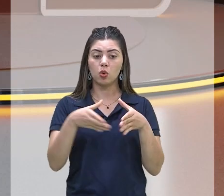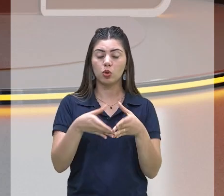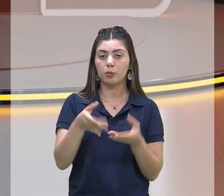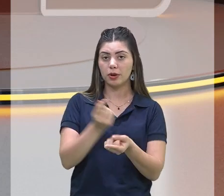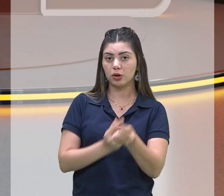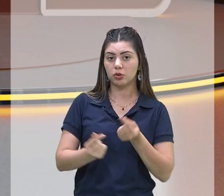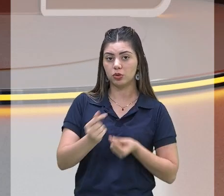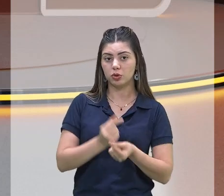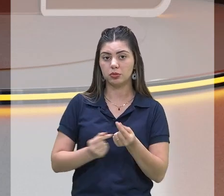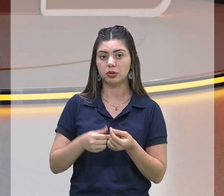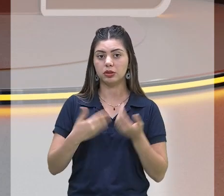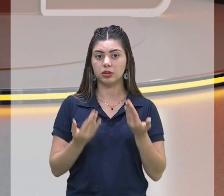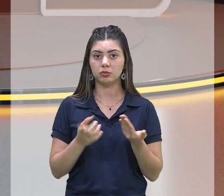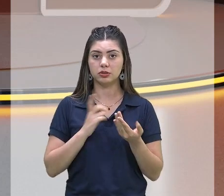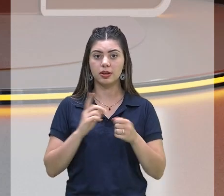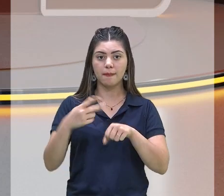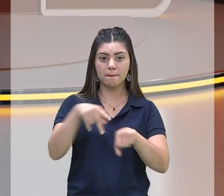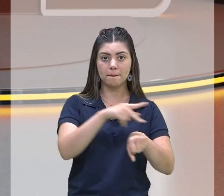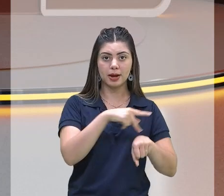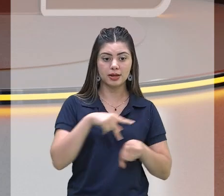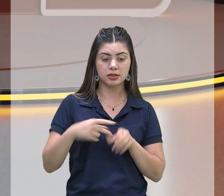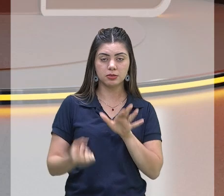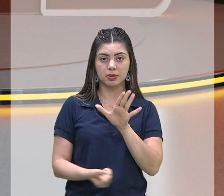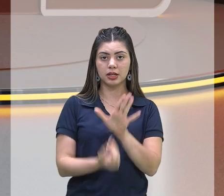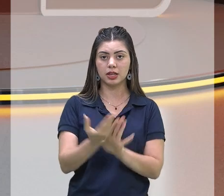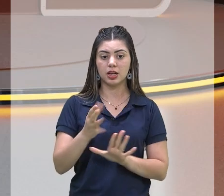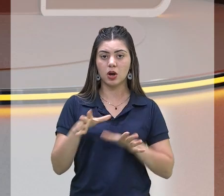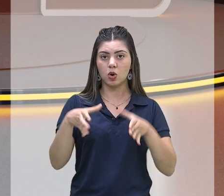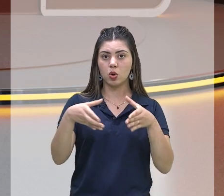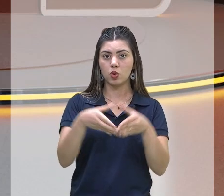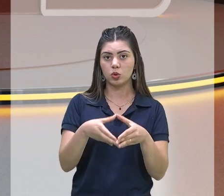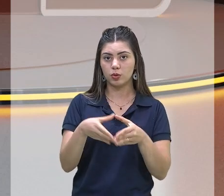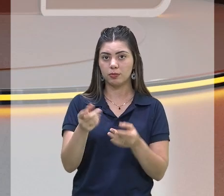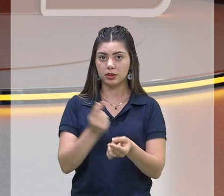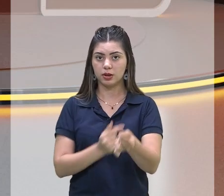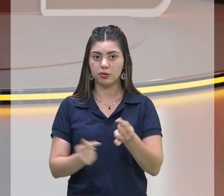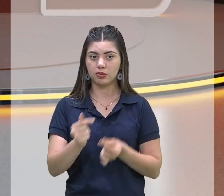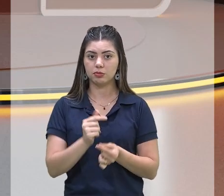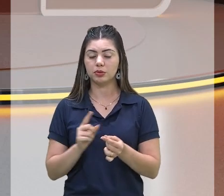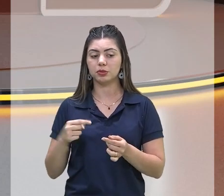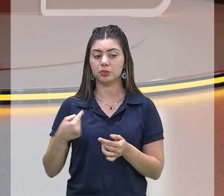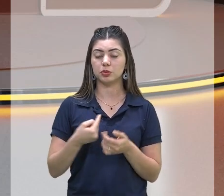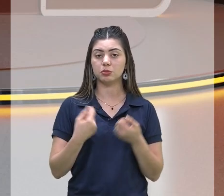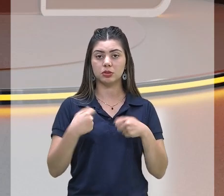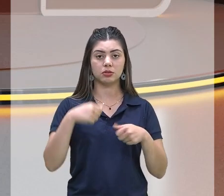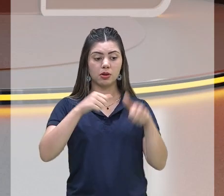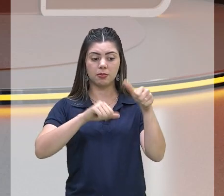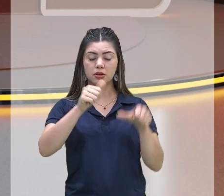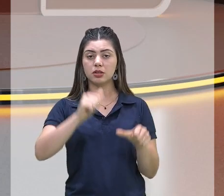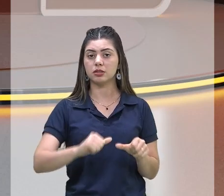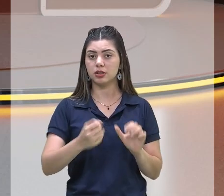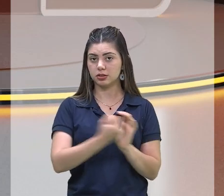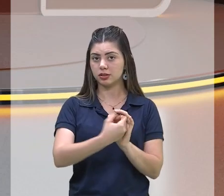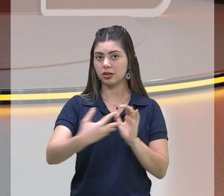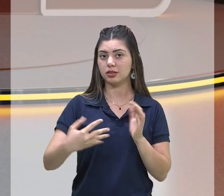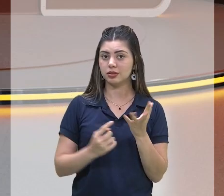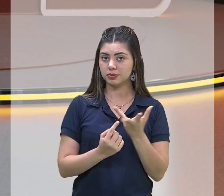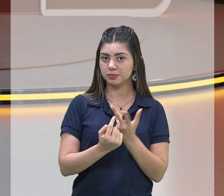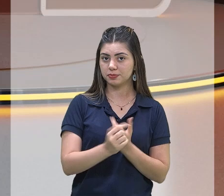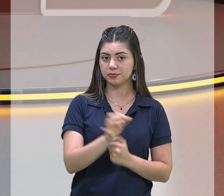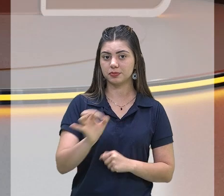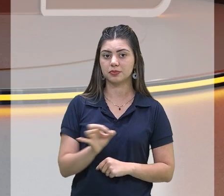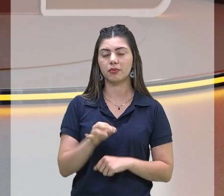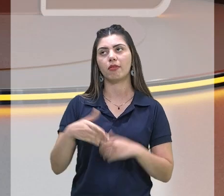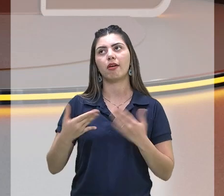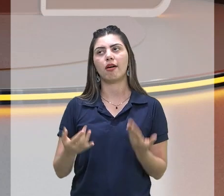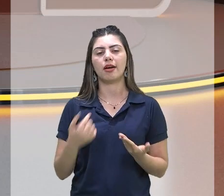a junção de países para formar um bloco econômico, a gente analisa aí várias características, né?